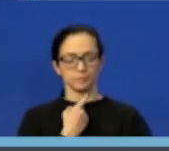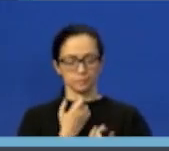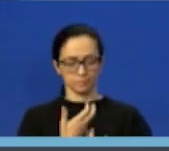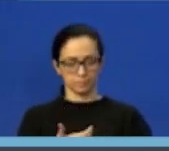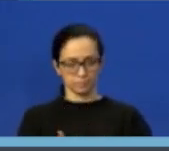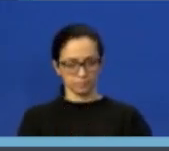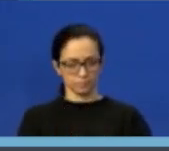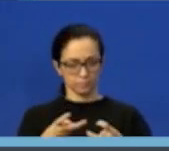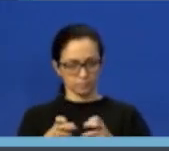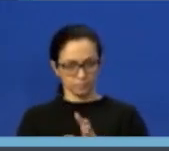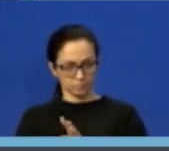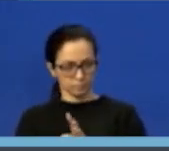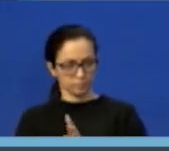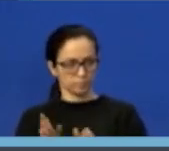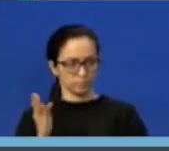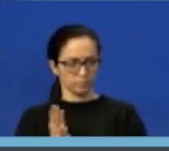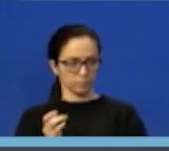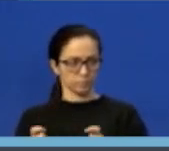meningiais, os